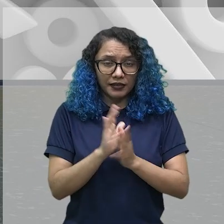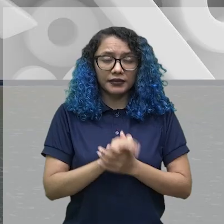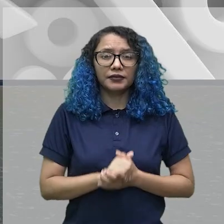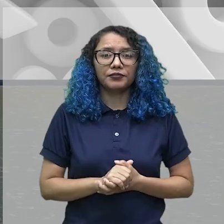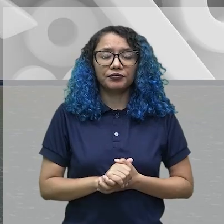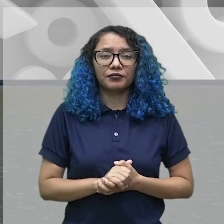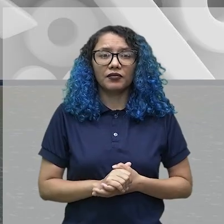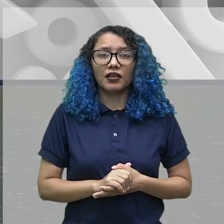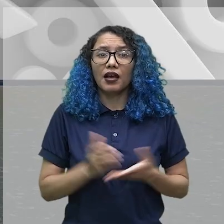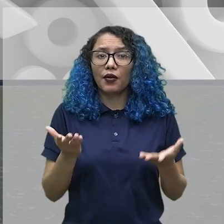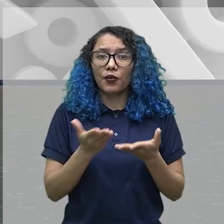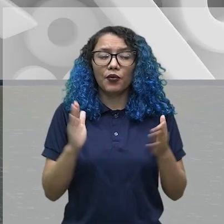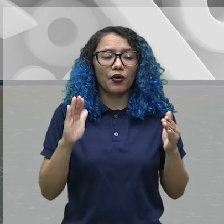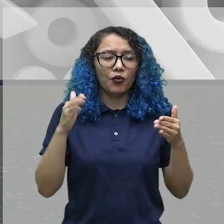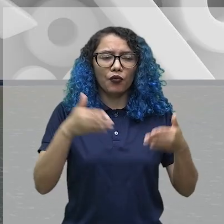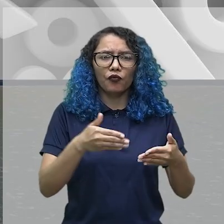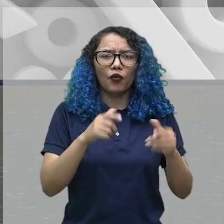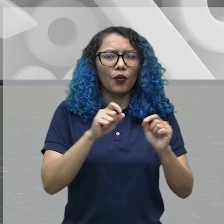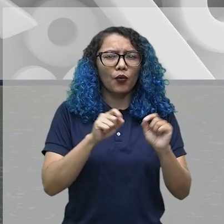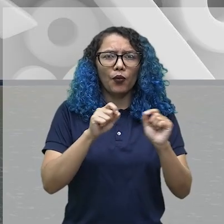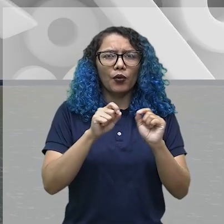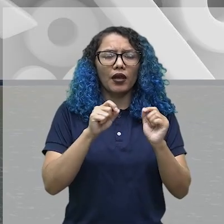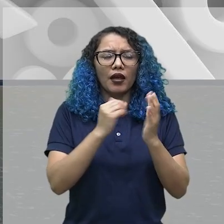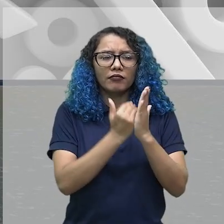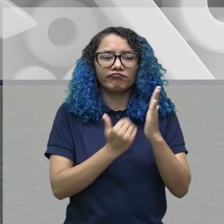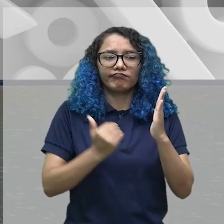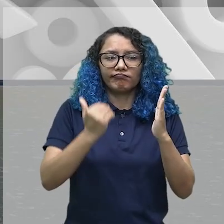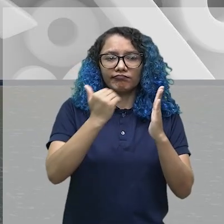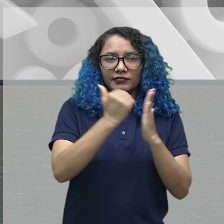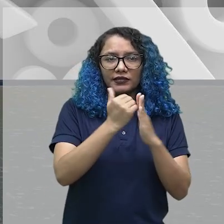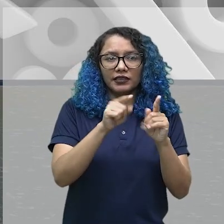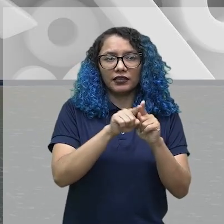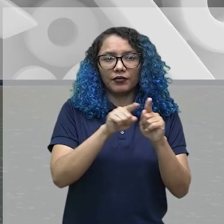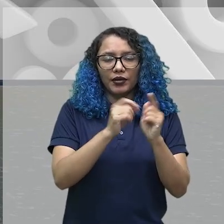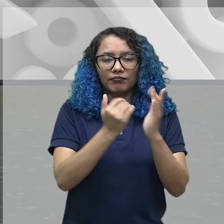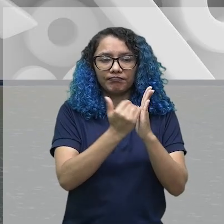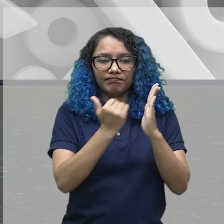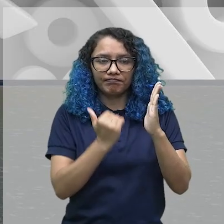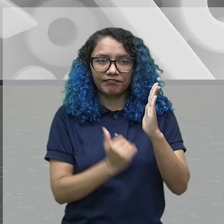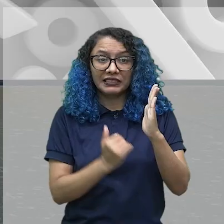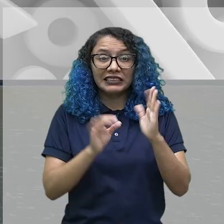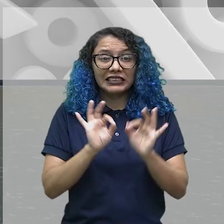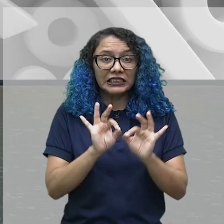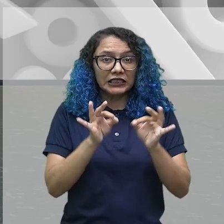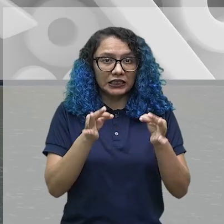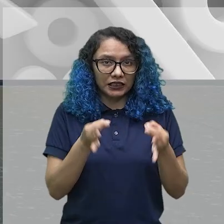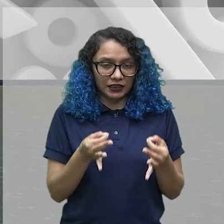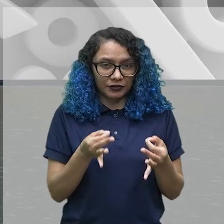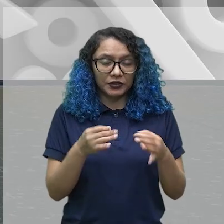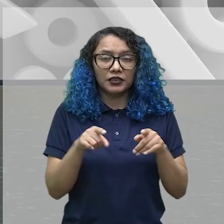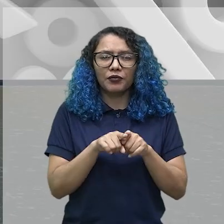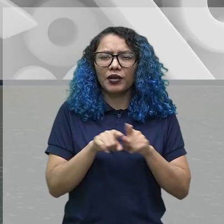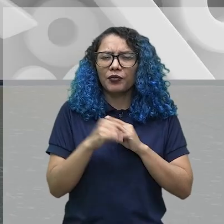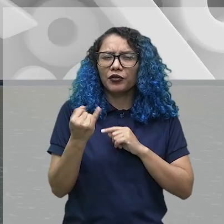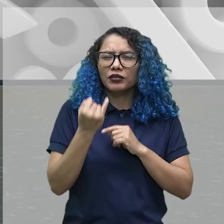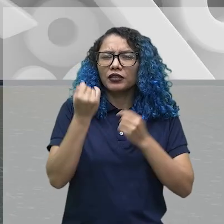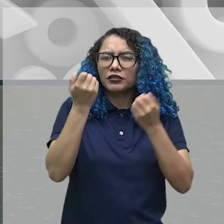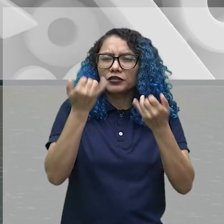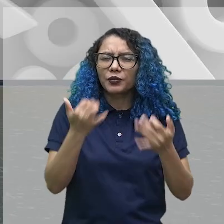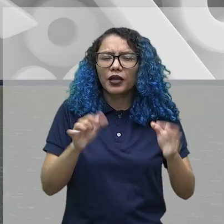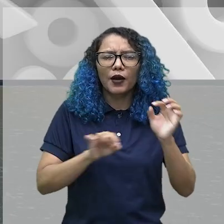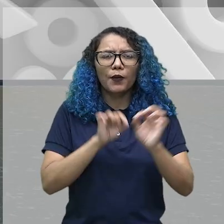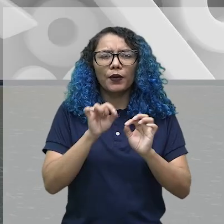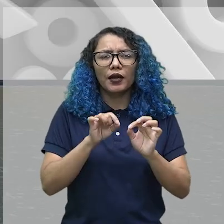gente vai tratar mais sobre acréscimos e decréscimos simples. Vale lembrar o seguinte, que a matemática financeira,